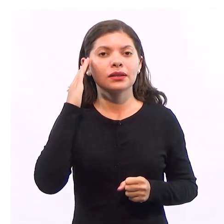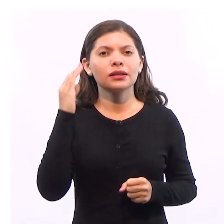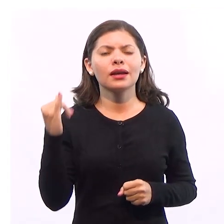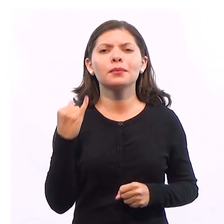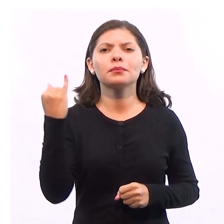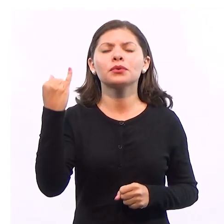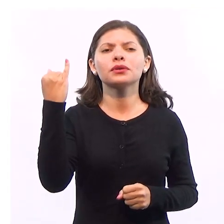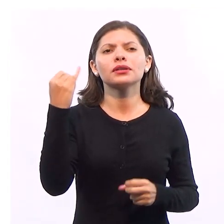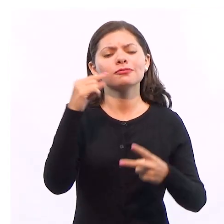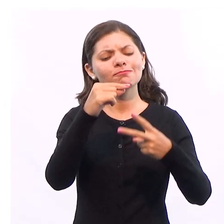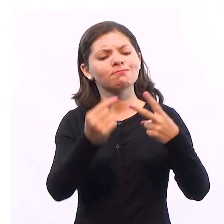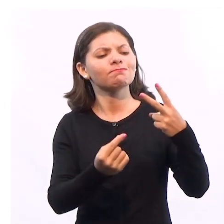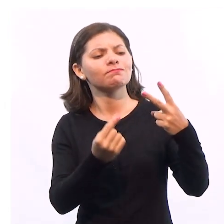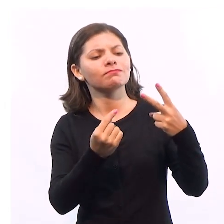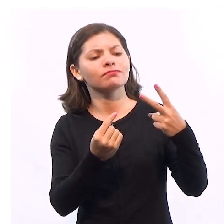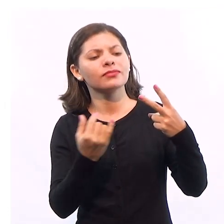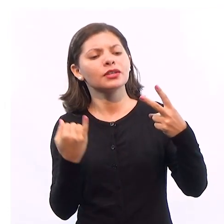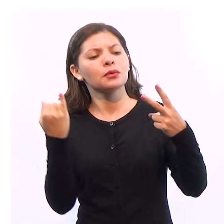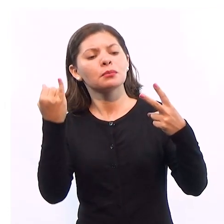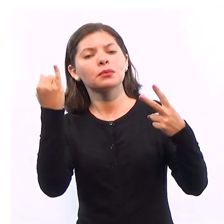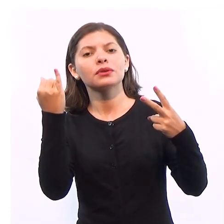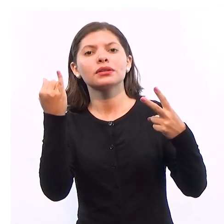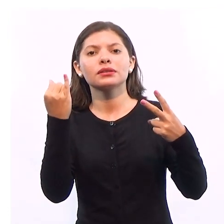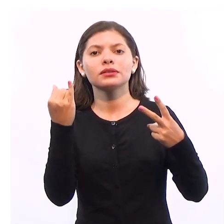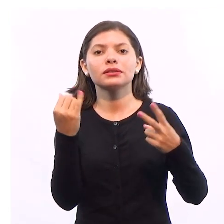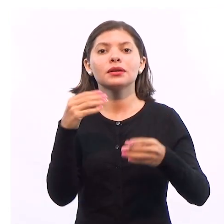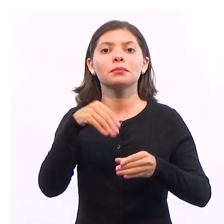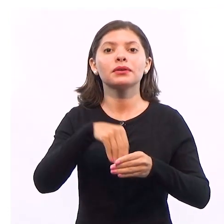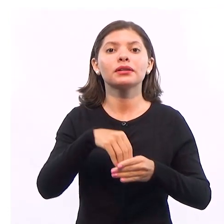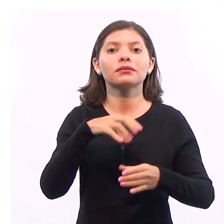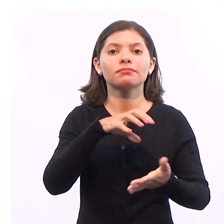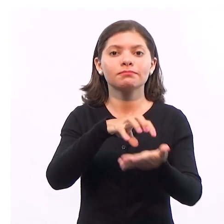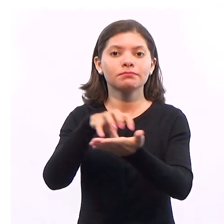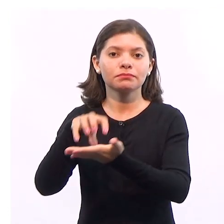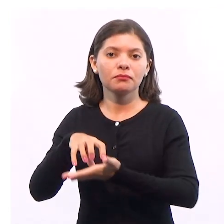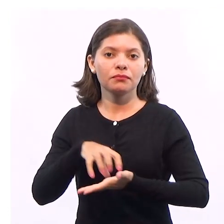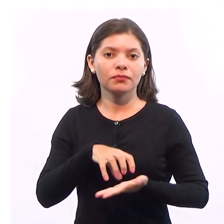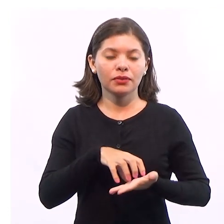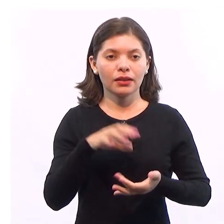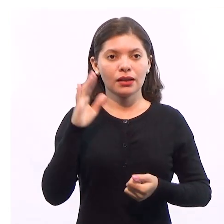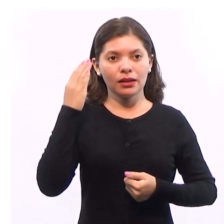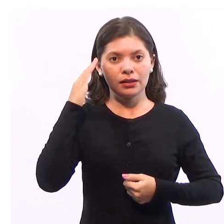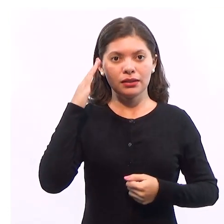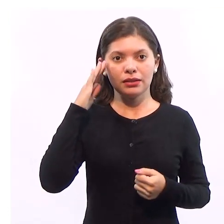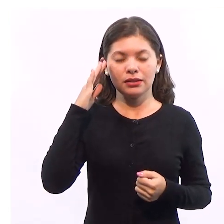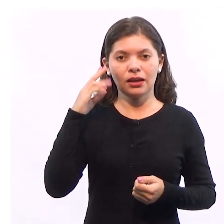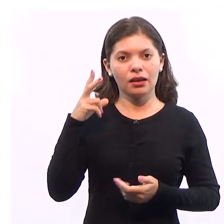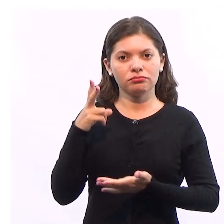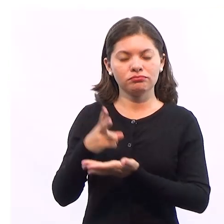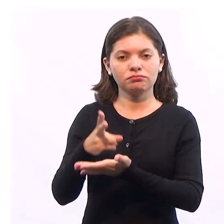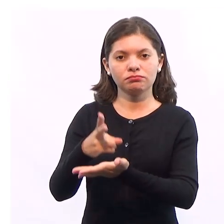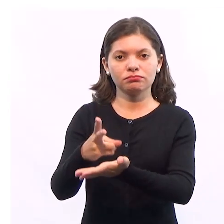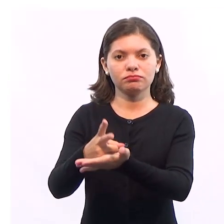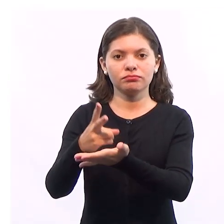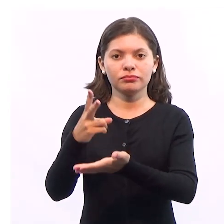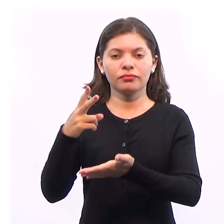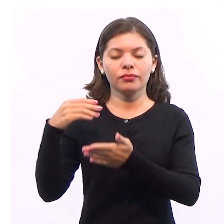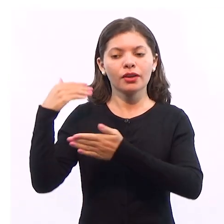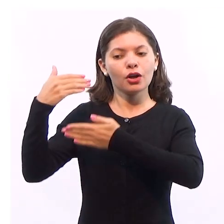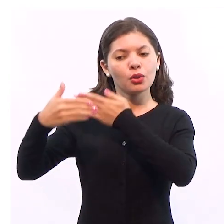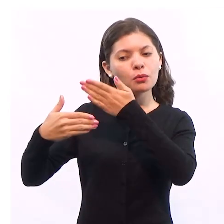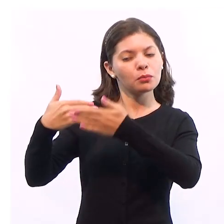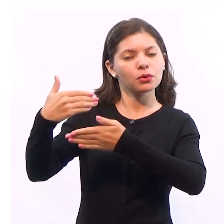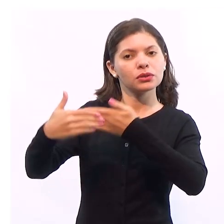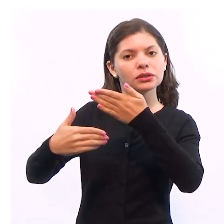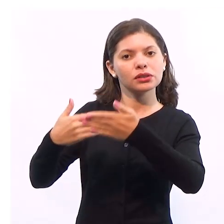entender a importância delas, né, para as organizações, ainda entender a continuidade do